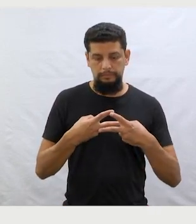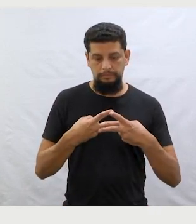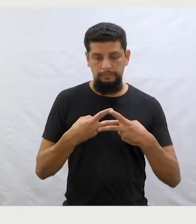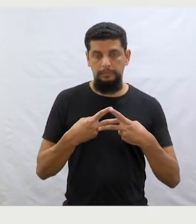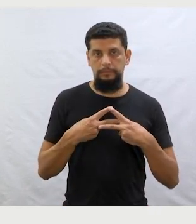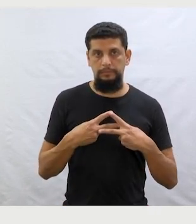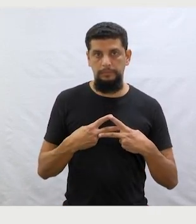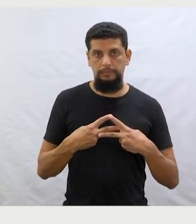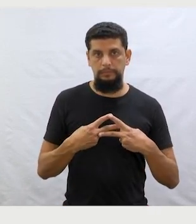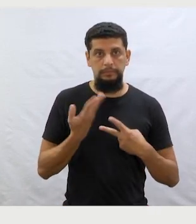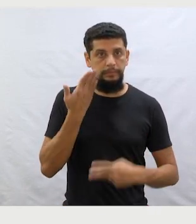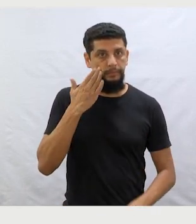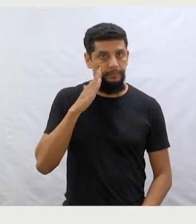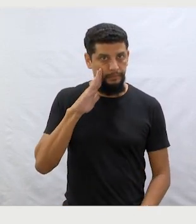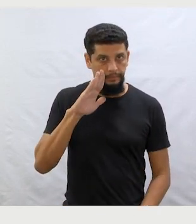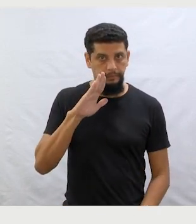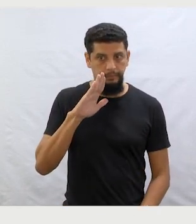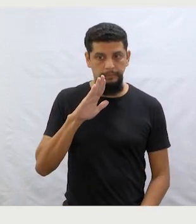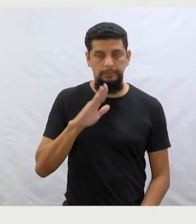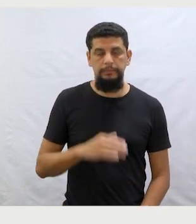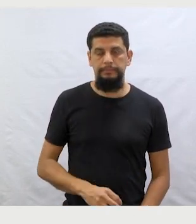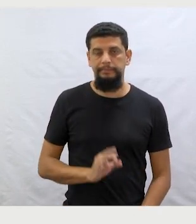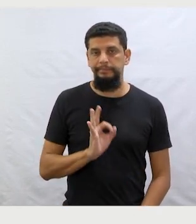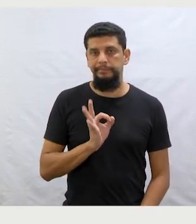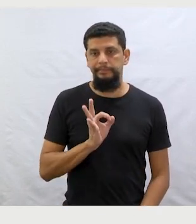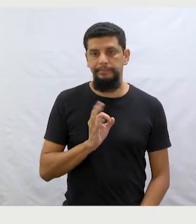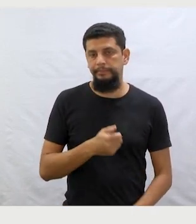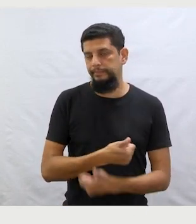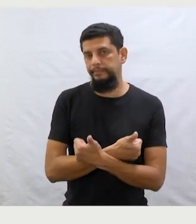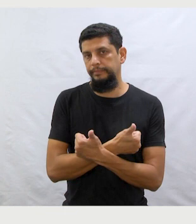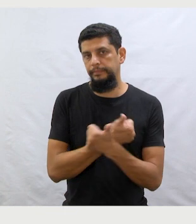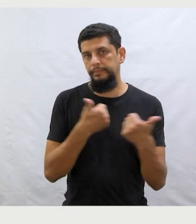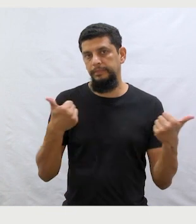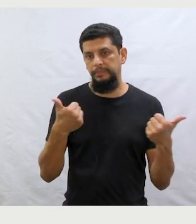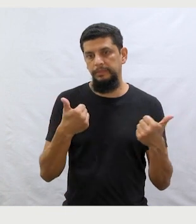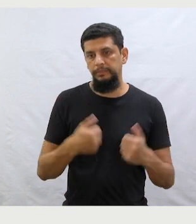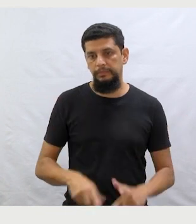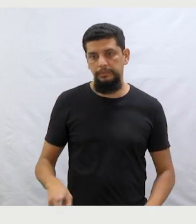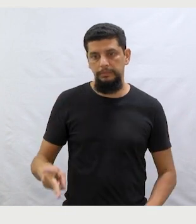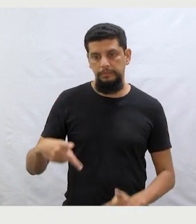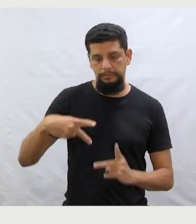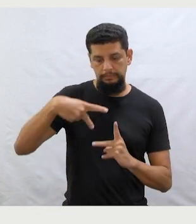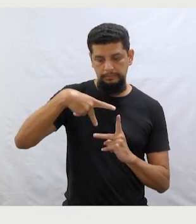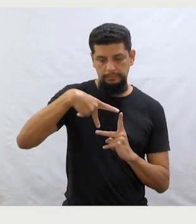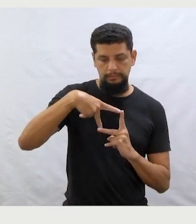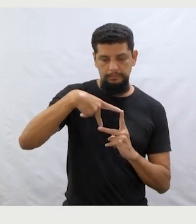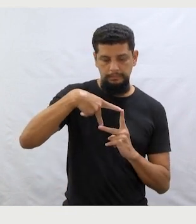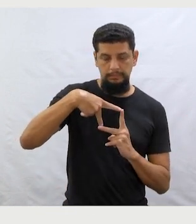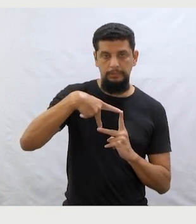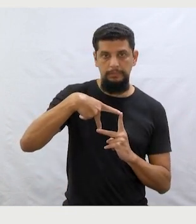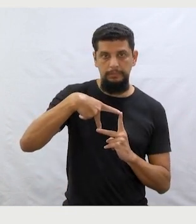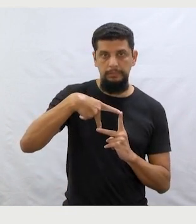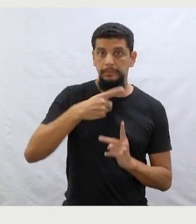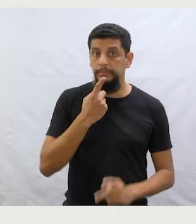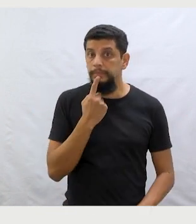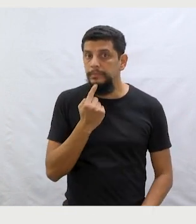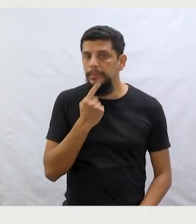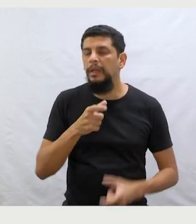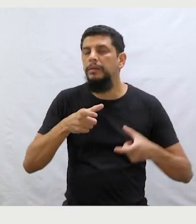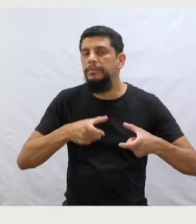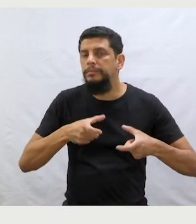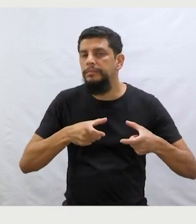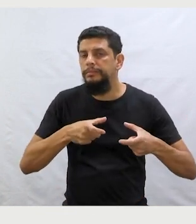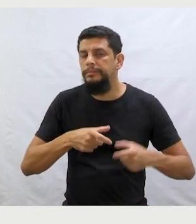O azul está aqui. Muito bem. E o quadrado vermelho?